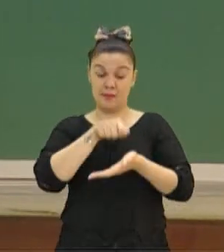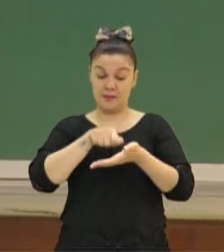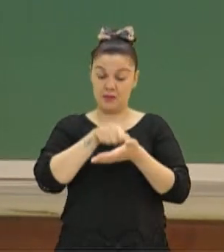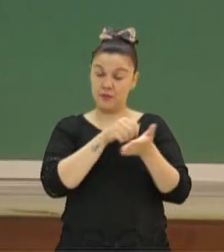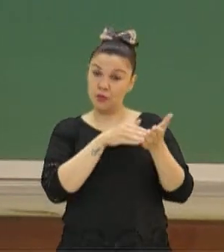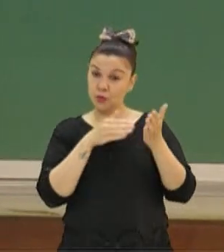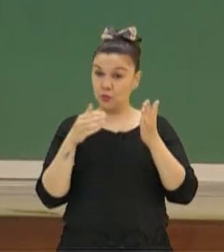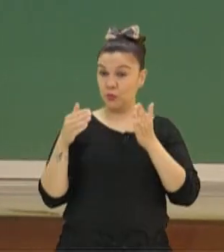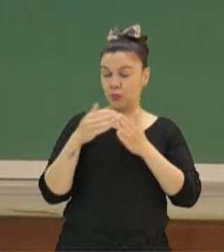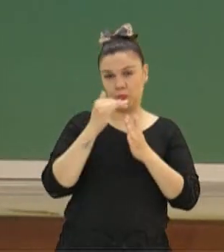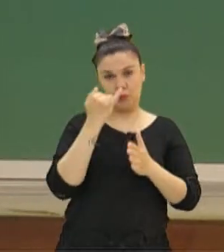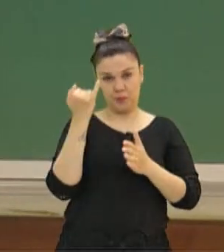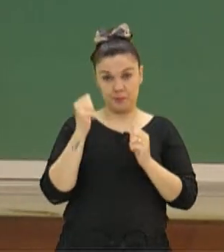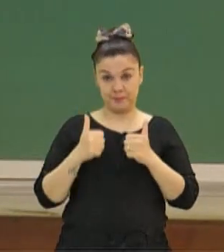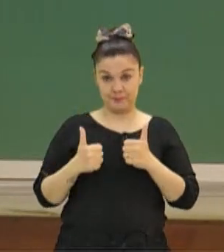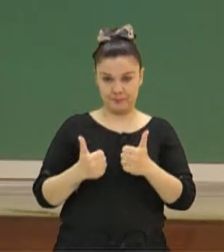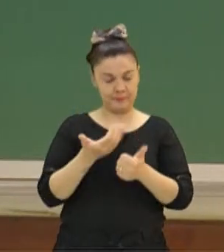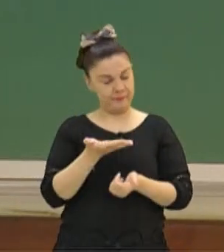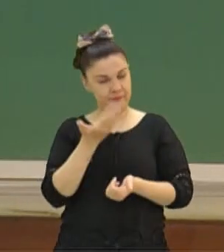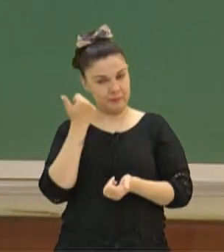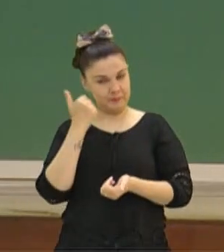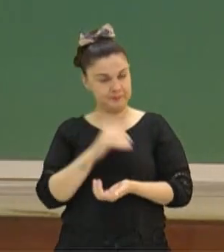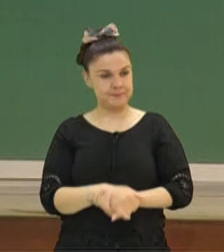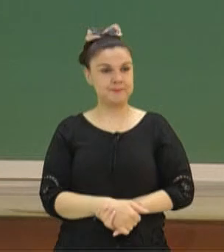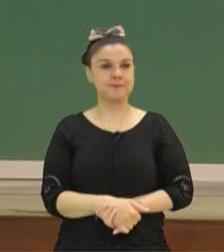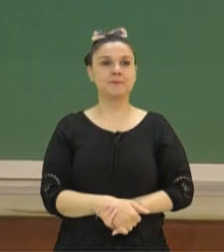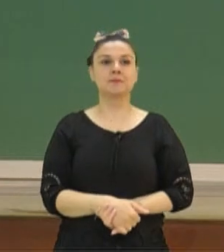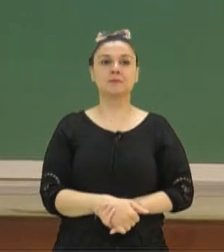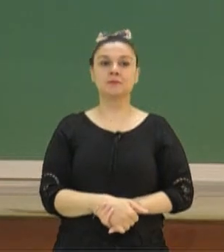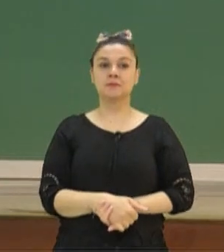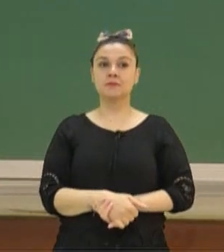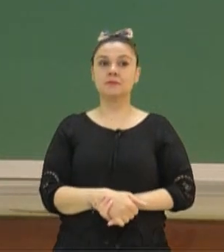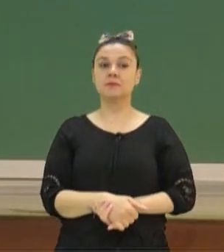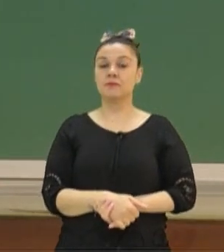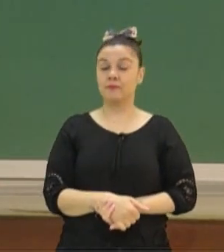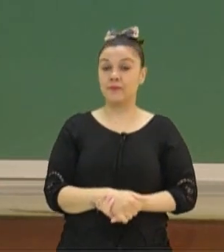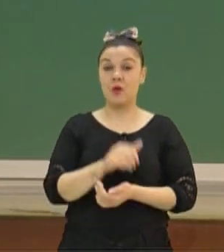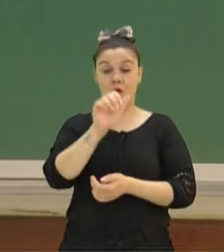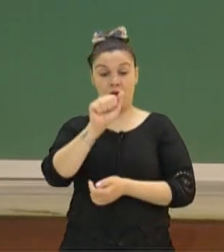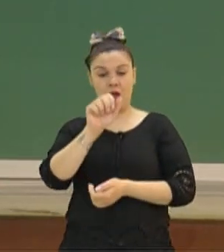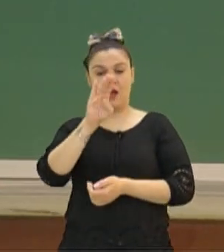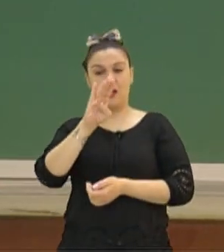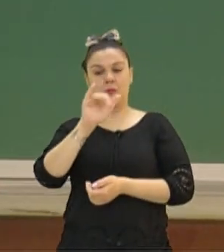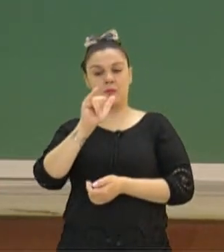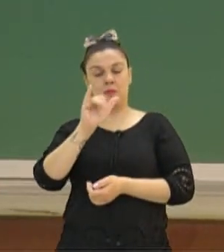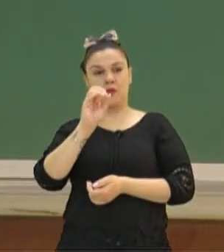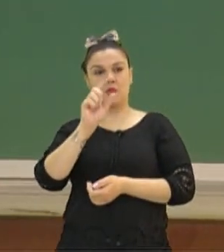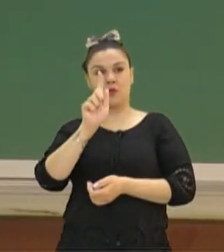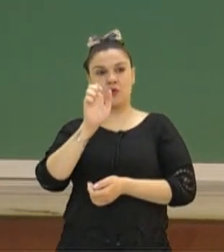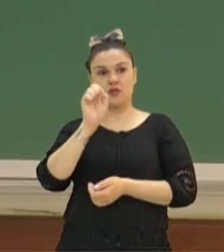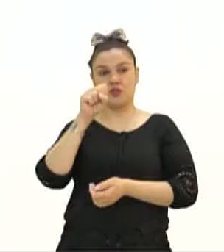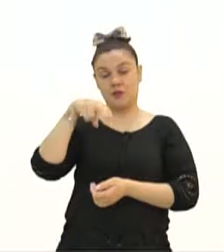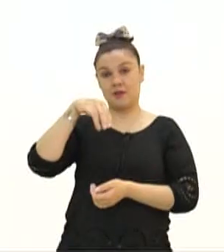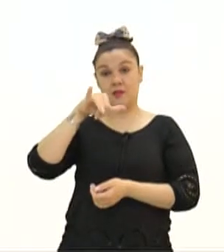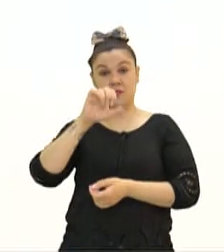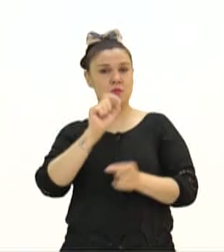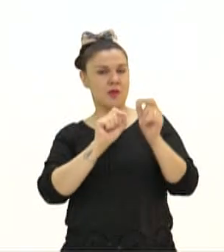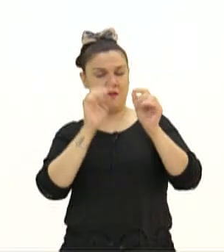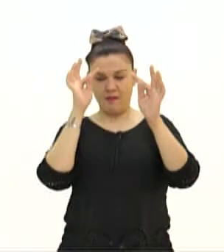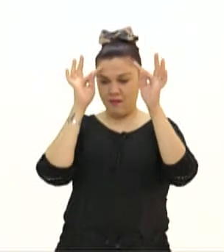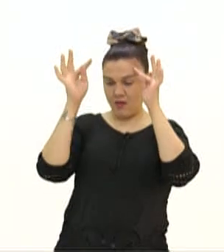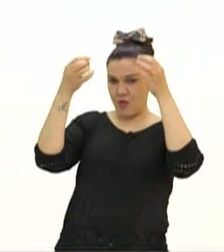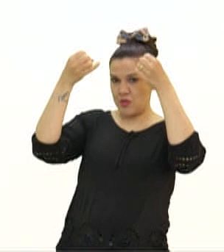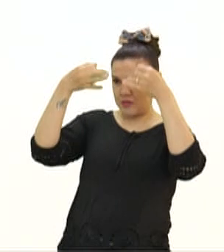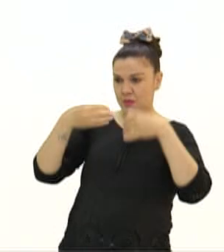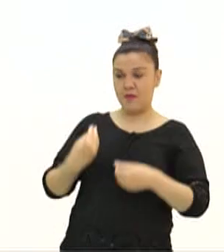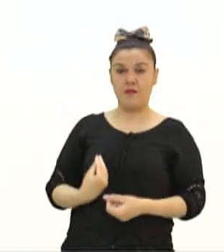todos os pontos importantes. Let's go! A abiogênese era aquela teoria que dizia